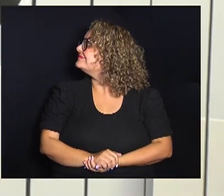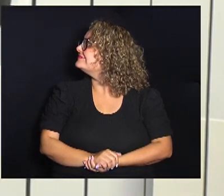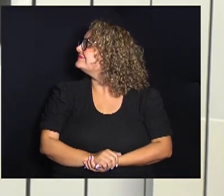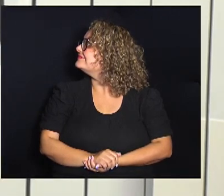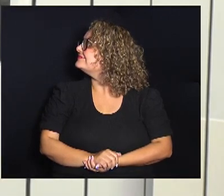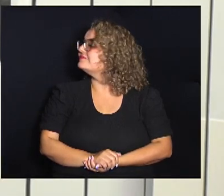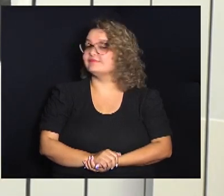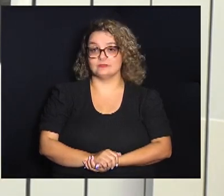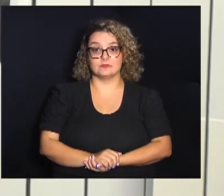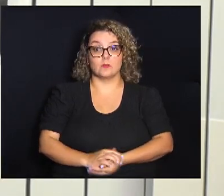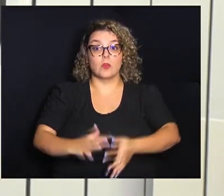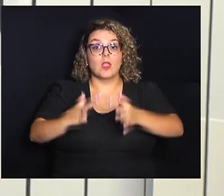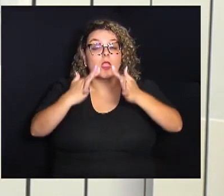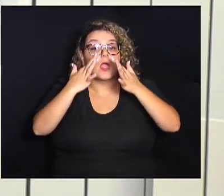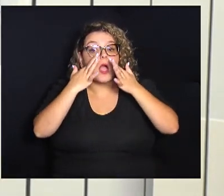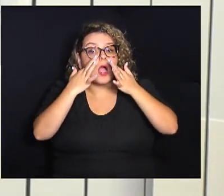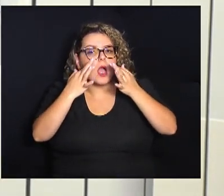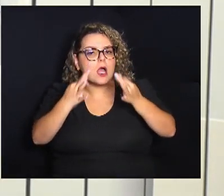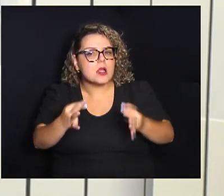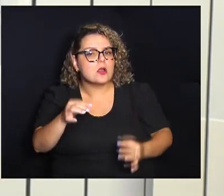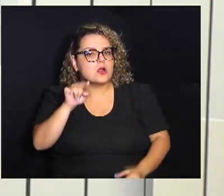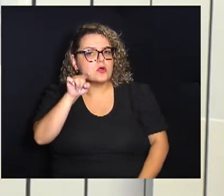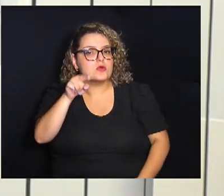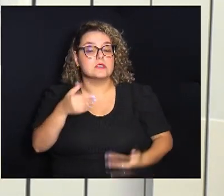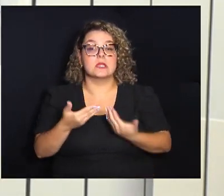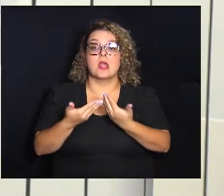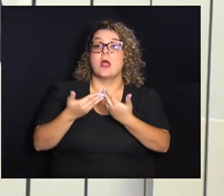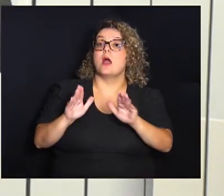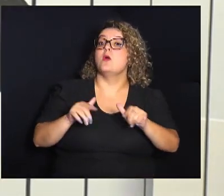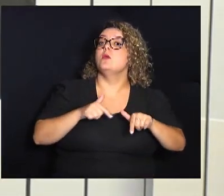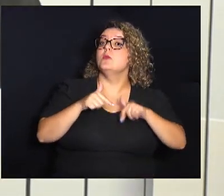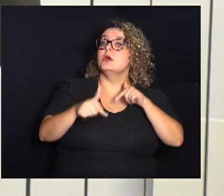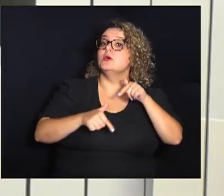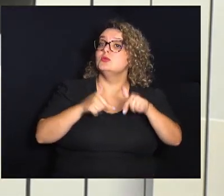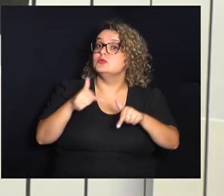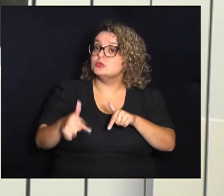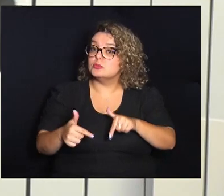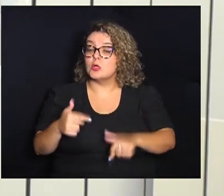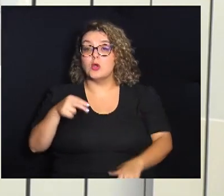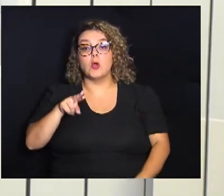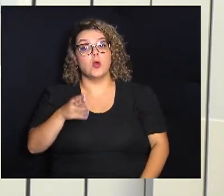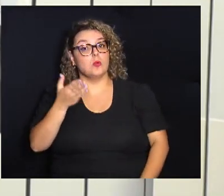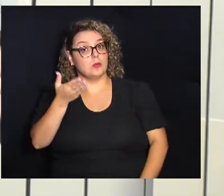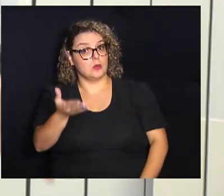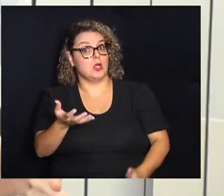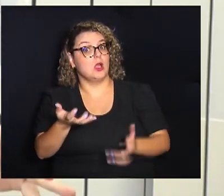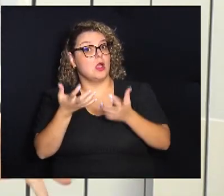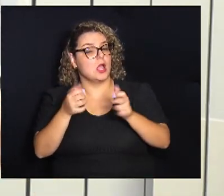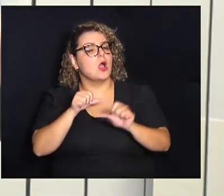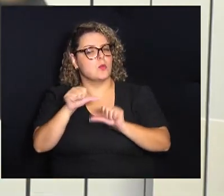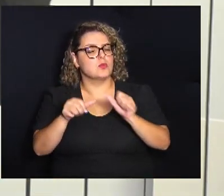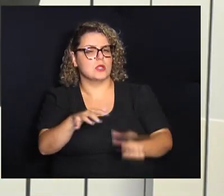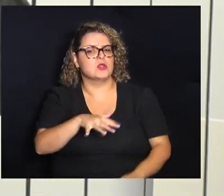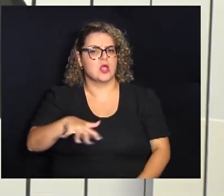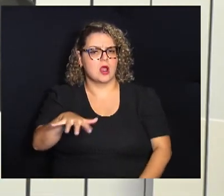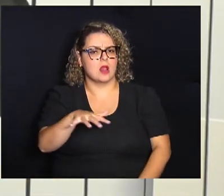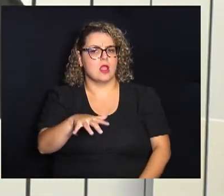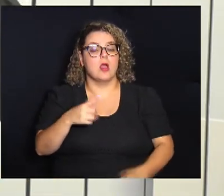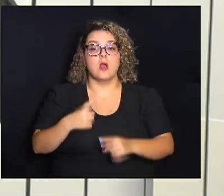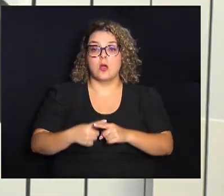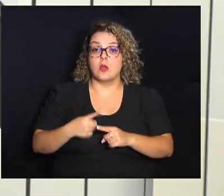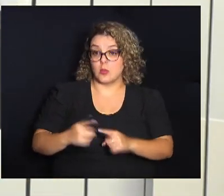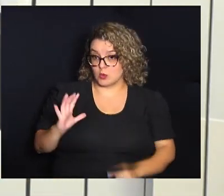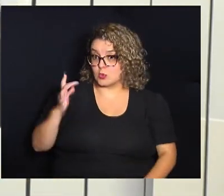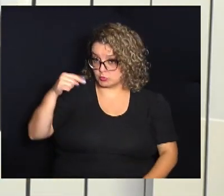E atenção, você que está disponível para o mercado de trabalho ou para você que quer mudar de área, porque